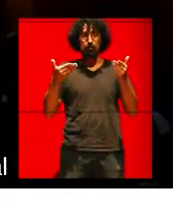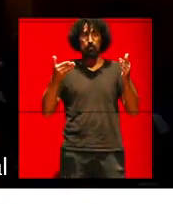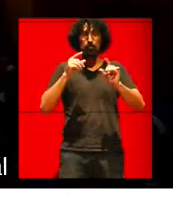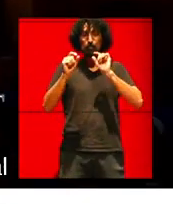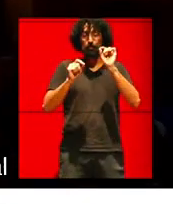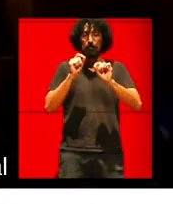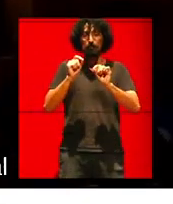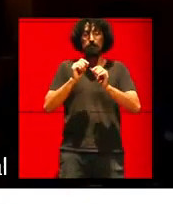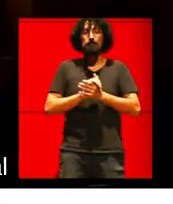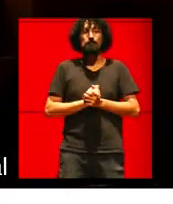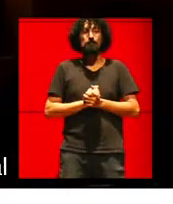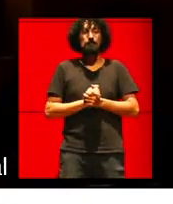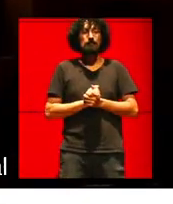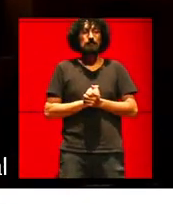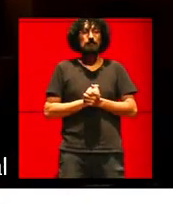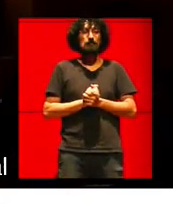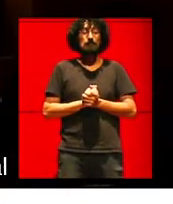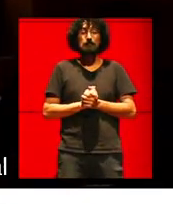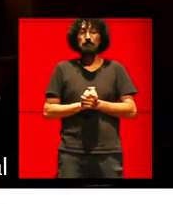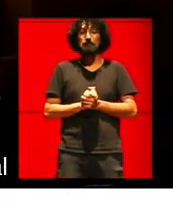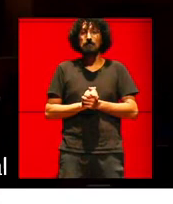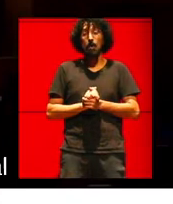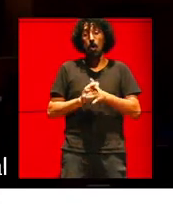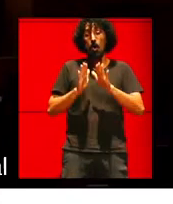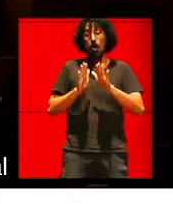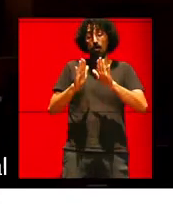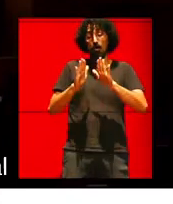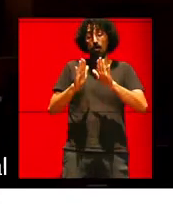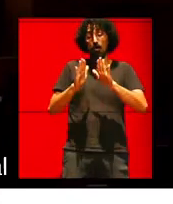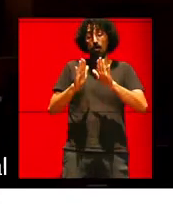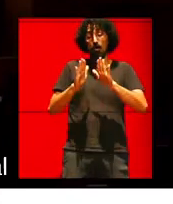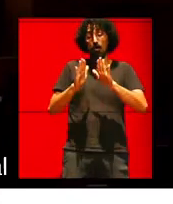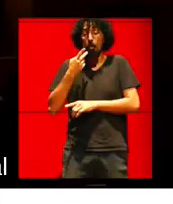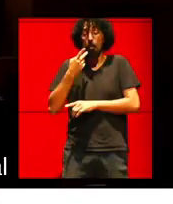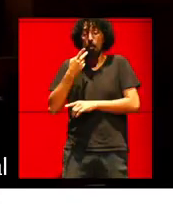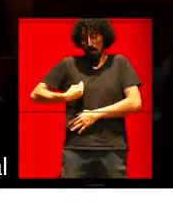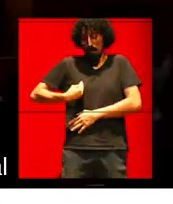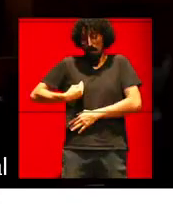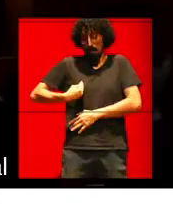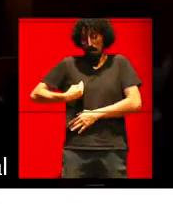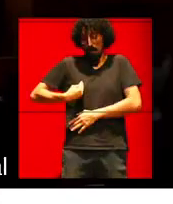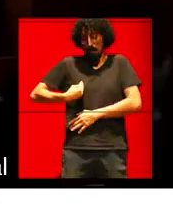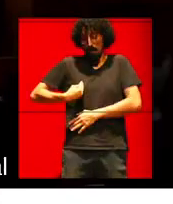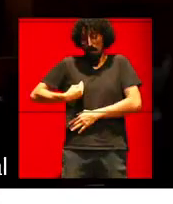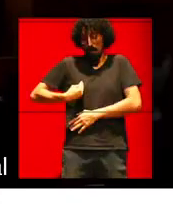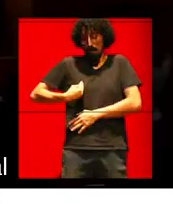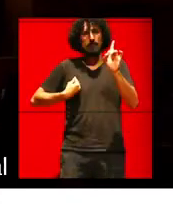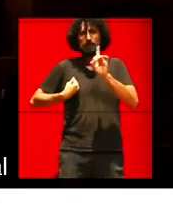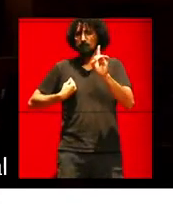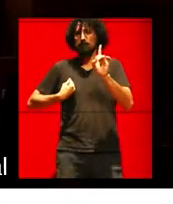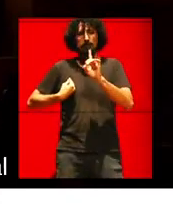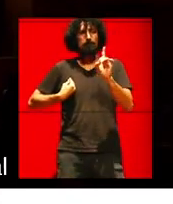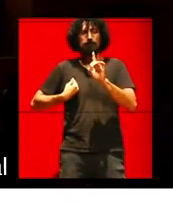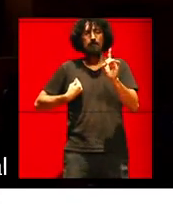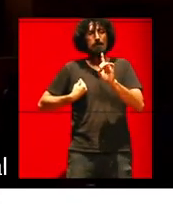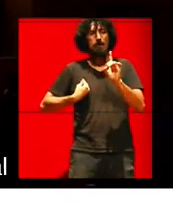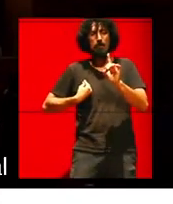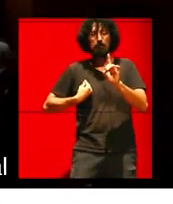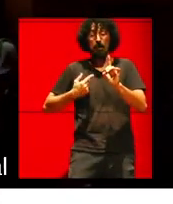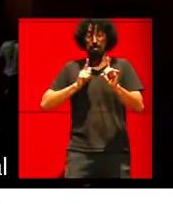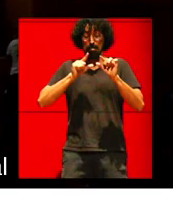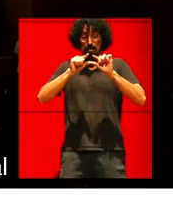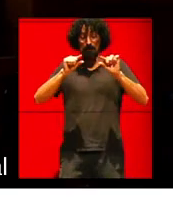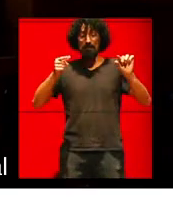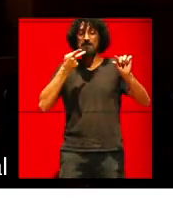diz assim: como essa música falou que a vida não é fácil como a gente quer, né? Tem uma frase que diz